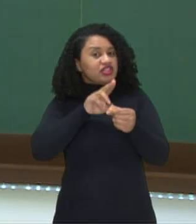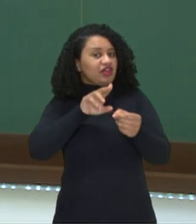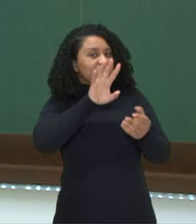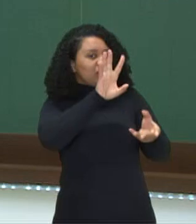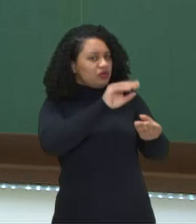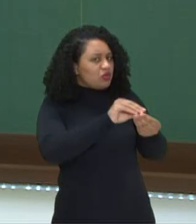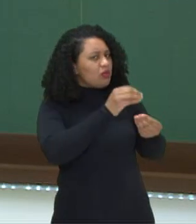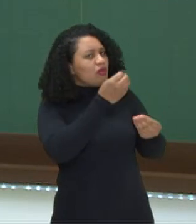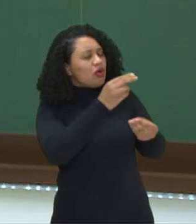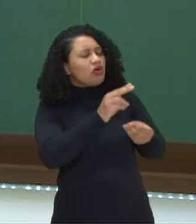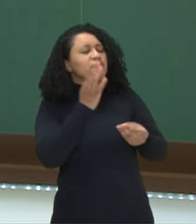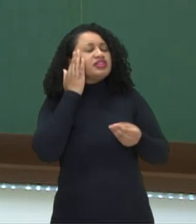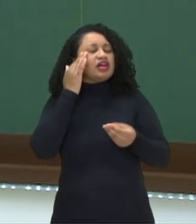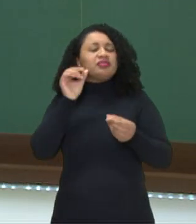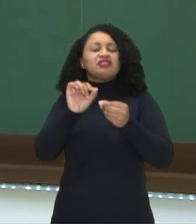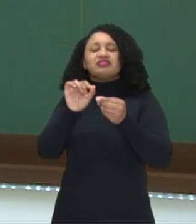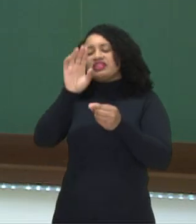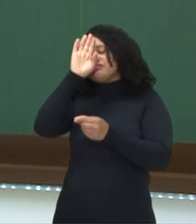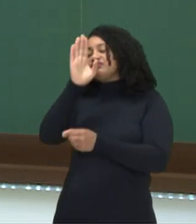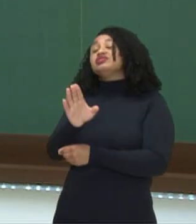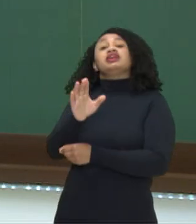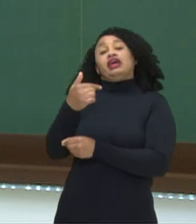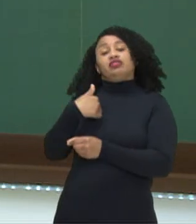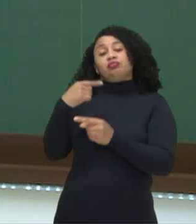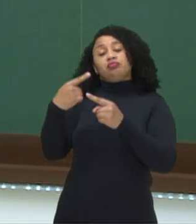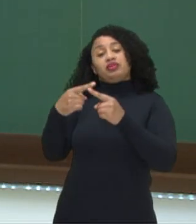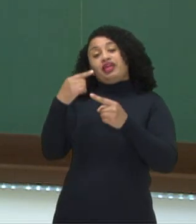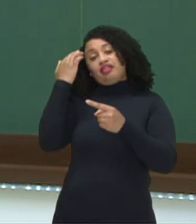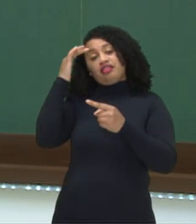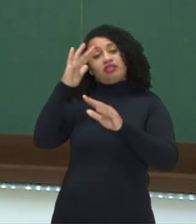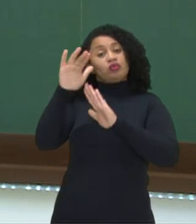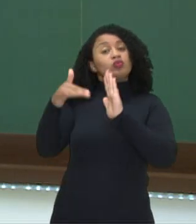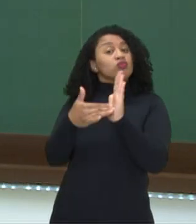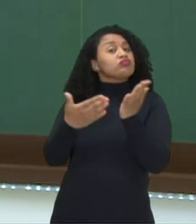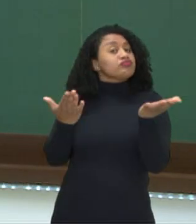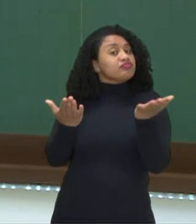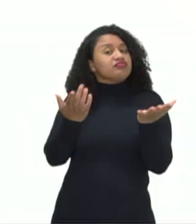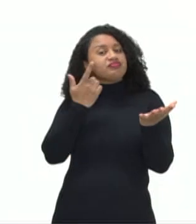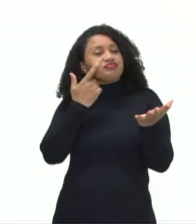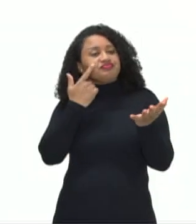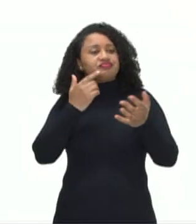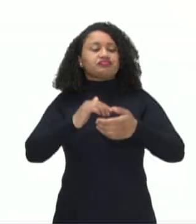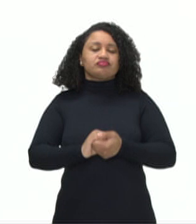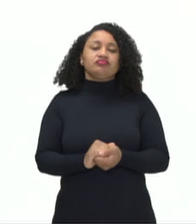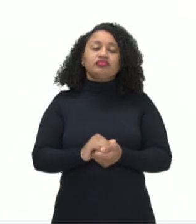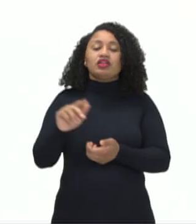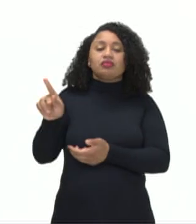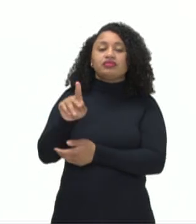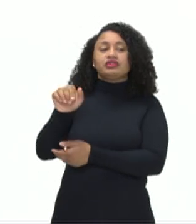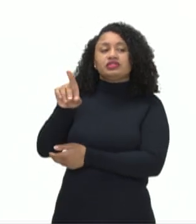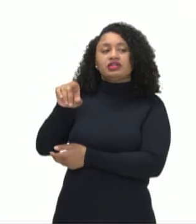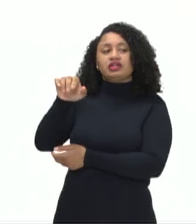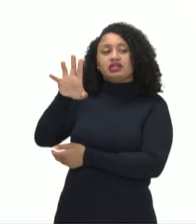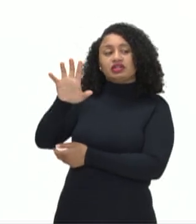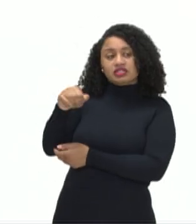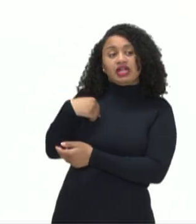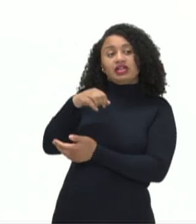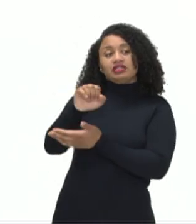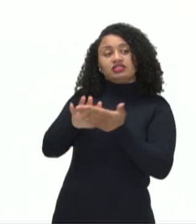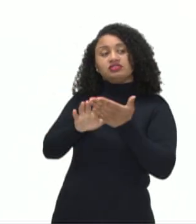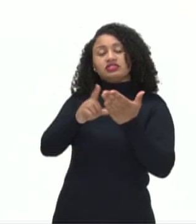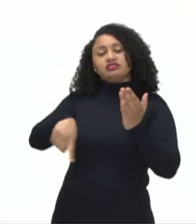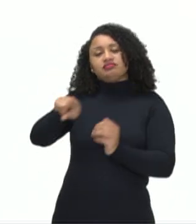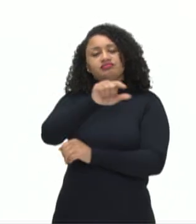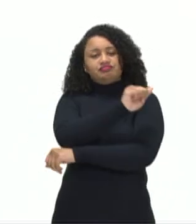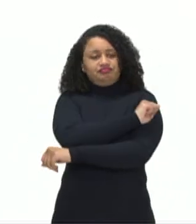resuminho ou você vai fazer de cabeça aí como você entendeu tudo. Vamos ler. A professora Andréia passou o seguinte